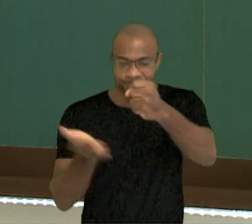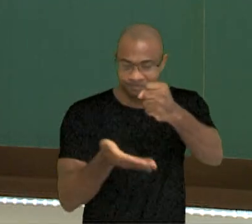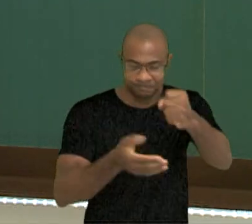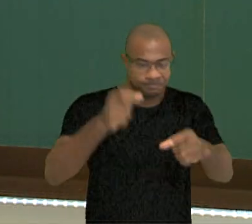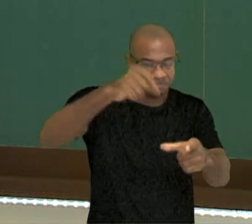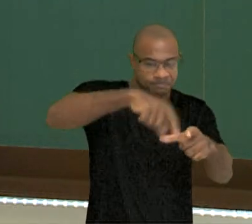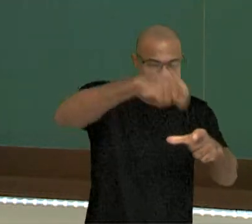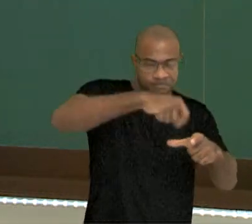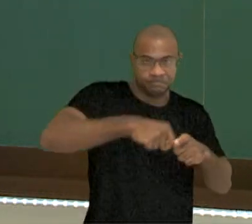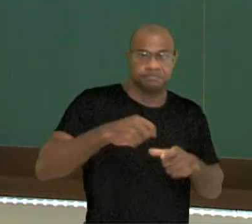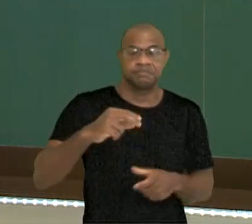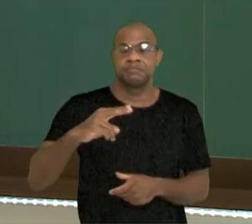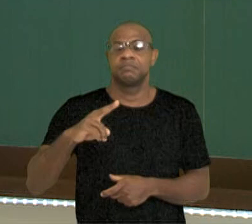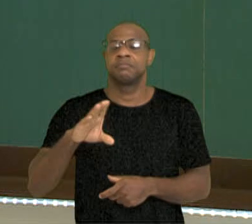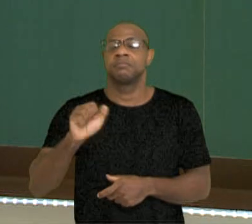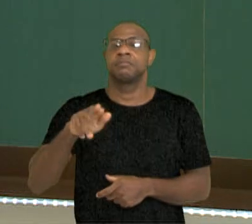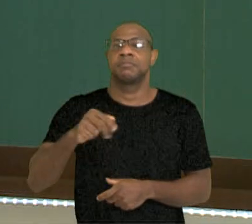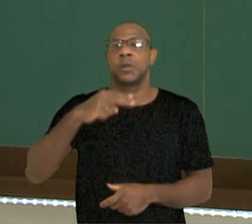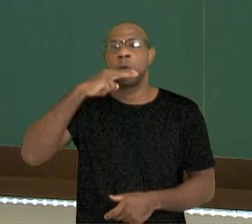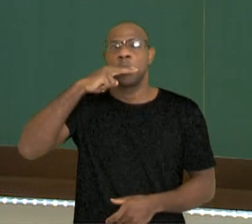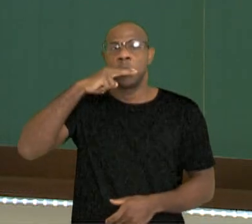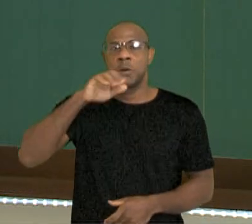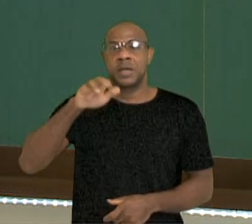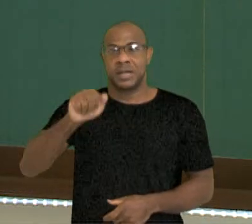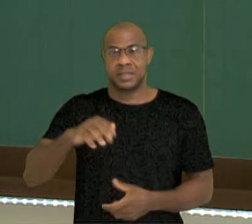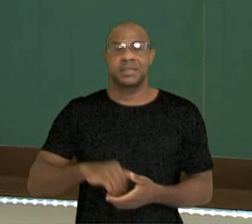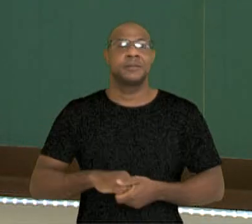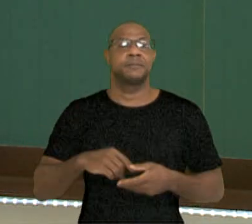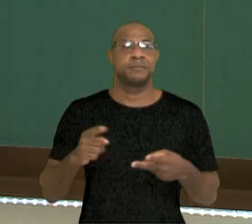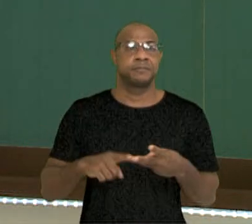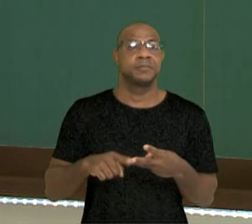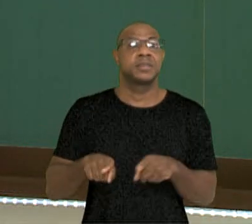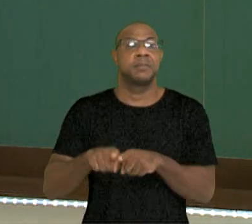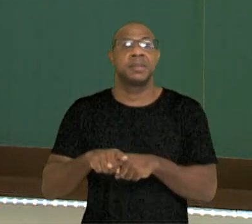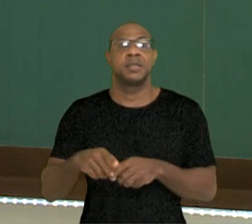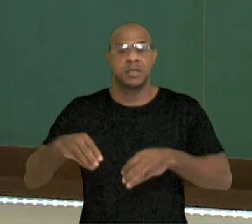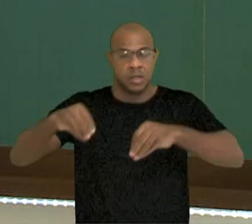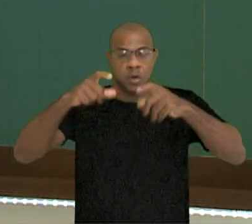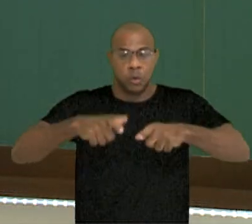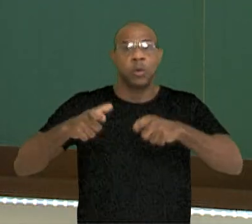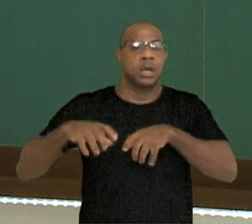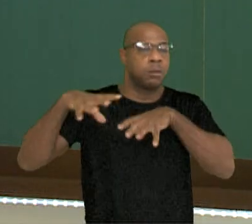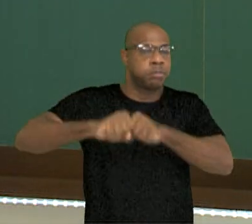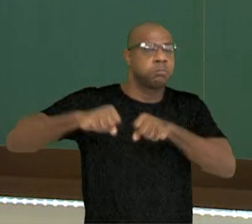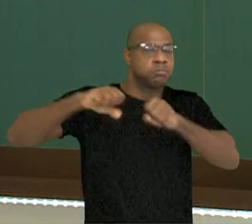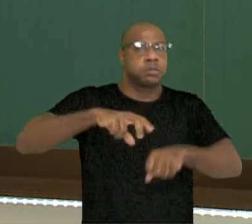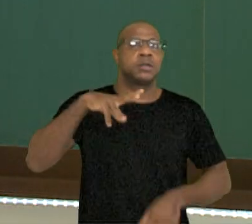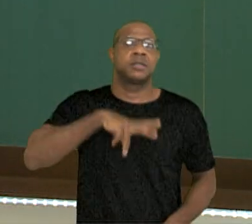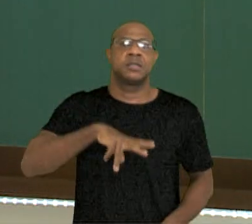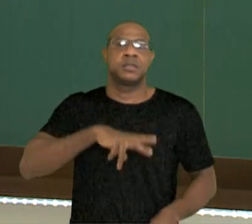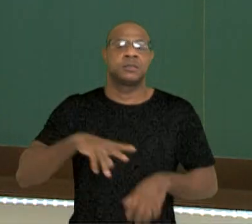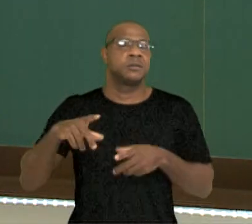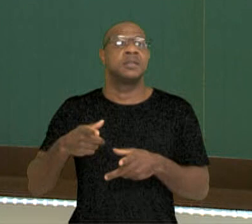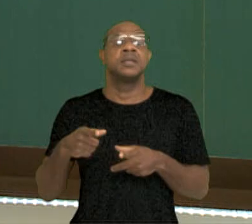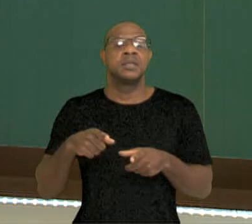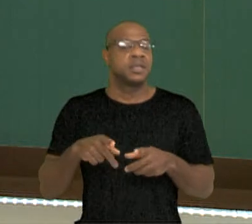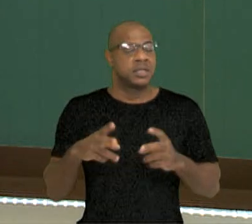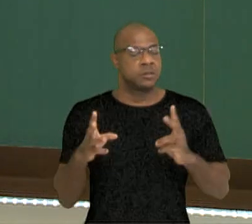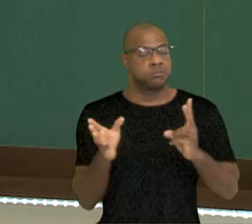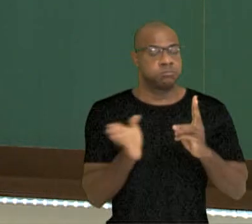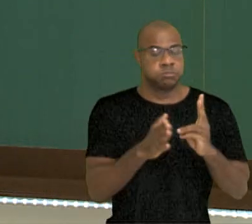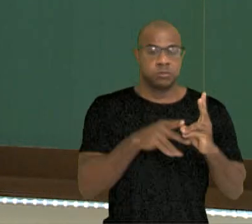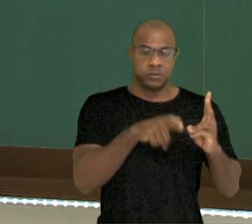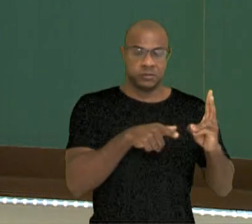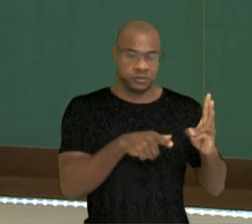eram essas. Ocupação das terras que até então eram terras indígenas. E a partir desse momento aqui da chegada dos